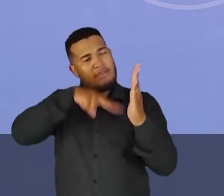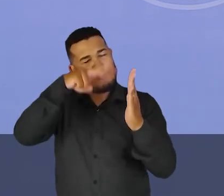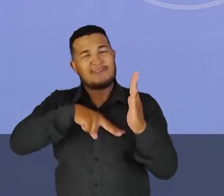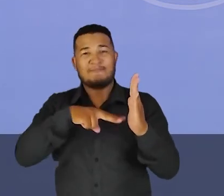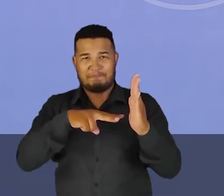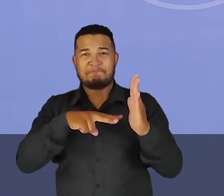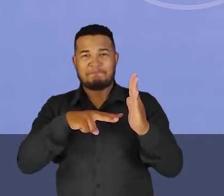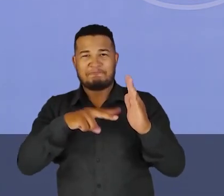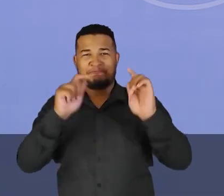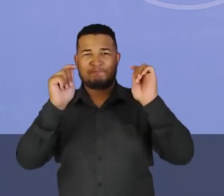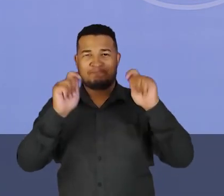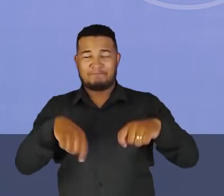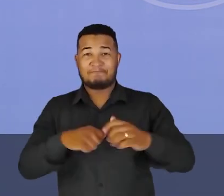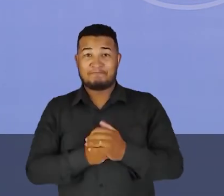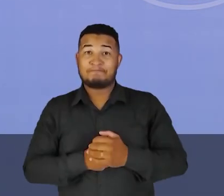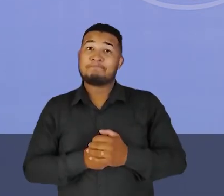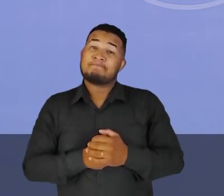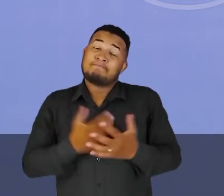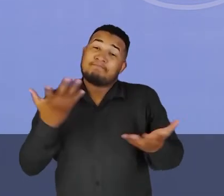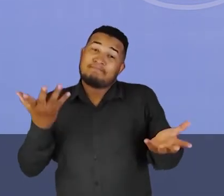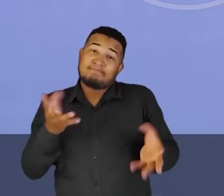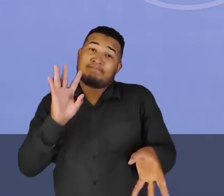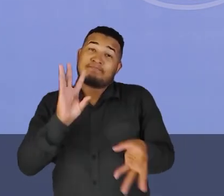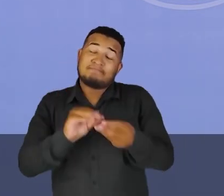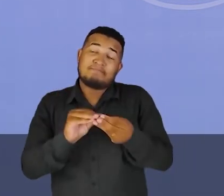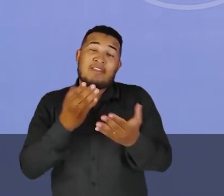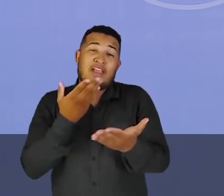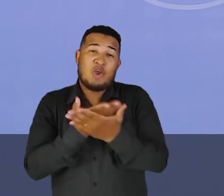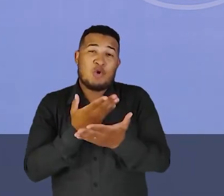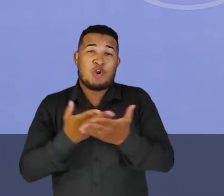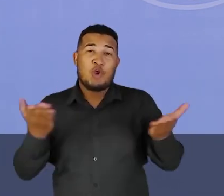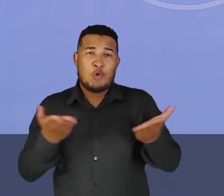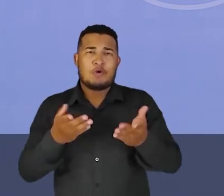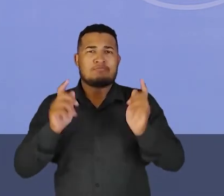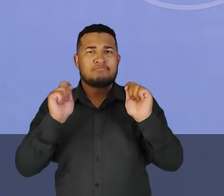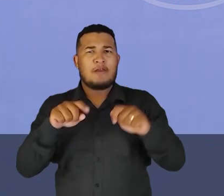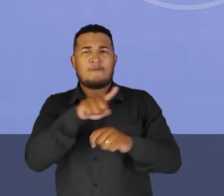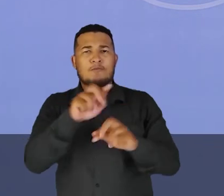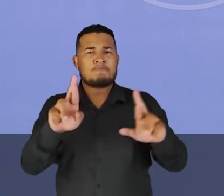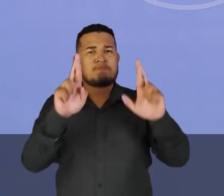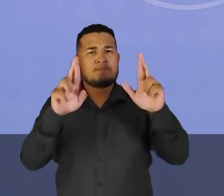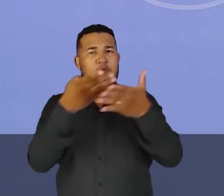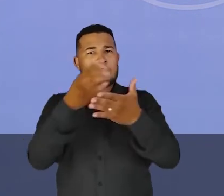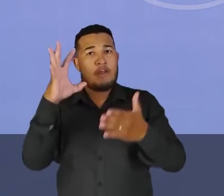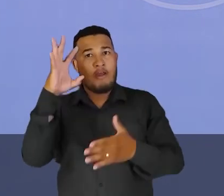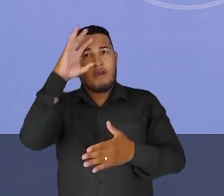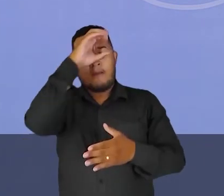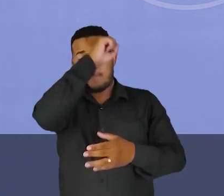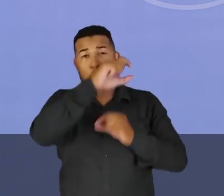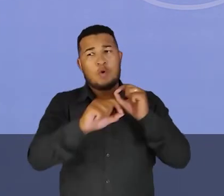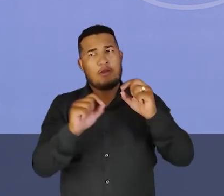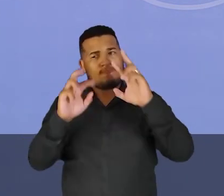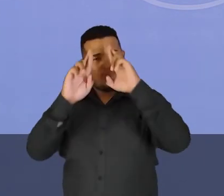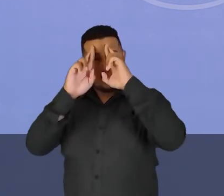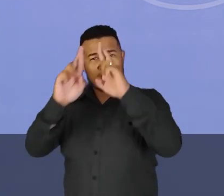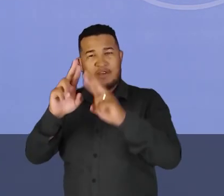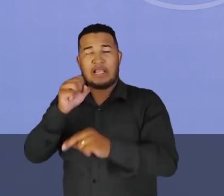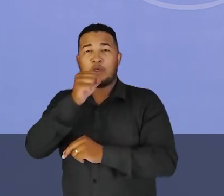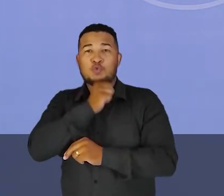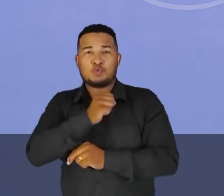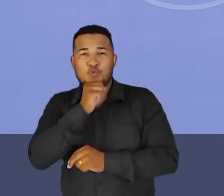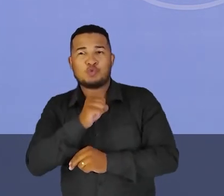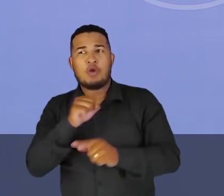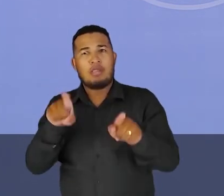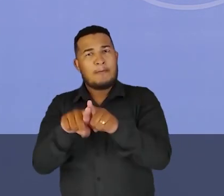do Idoso. E com a aula de hoje, que você tenha aprendido a respeitar os idosos,